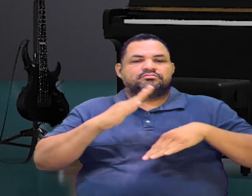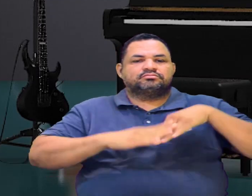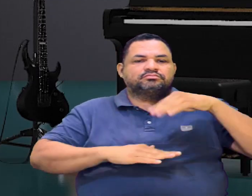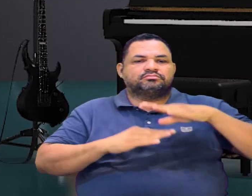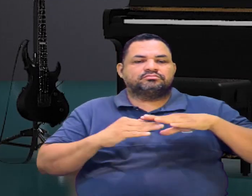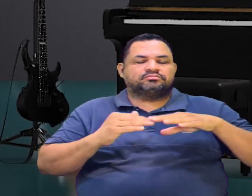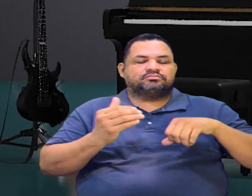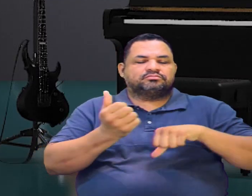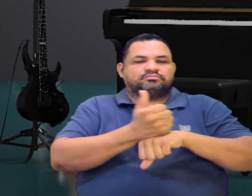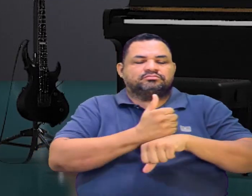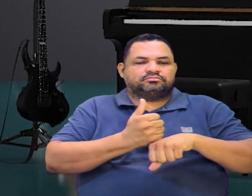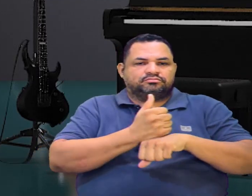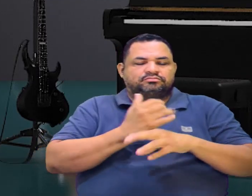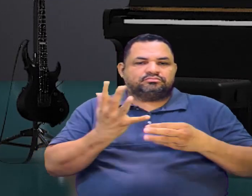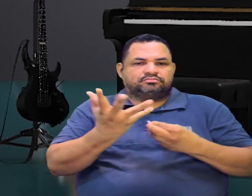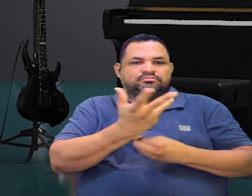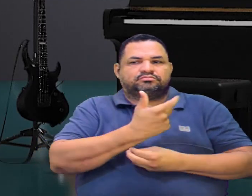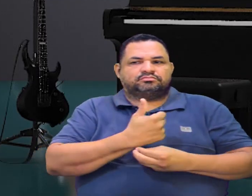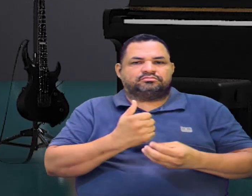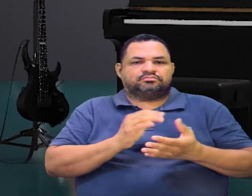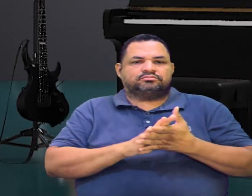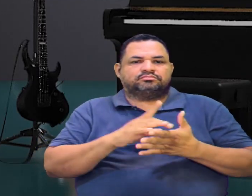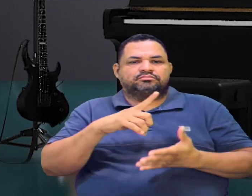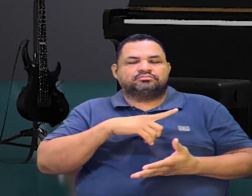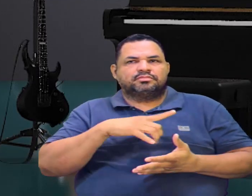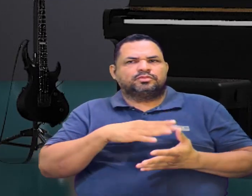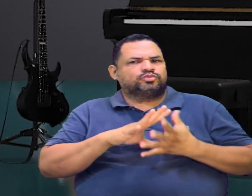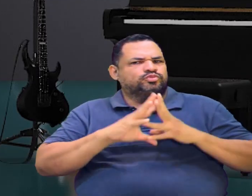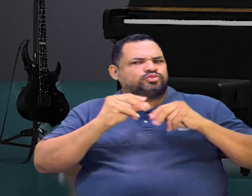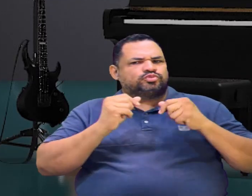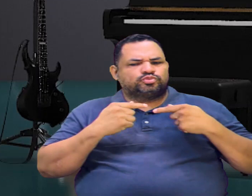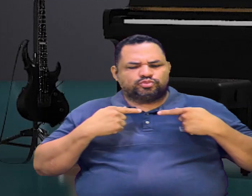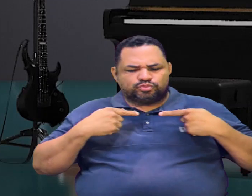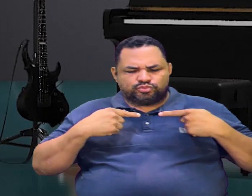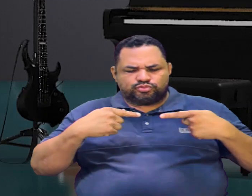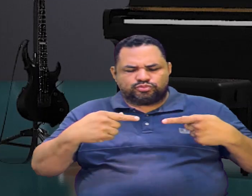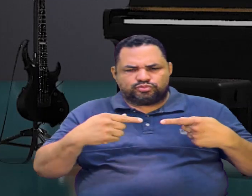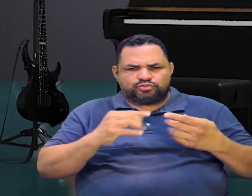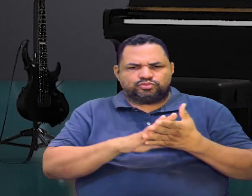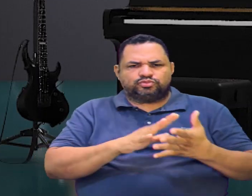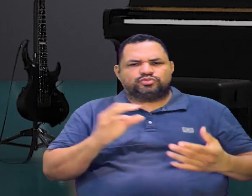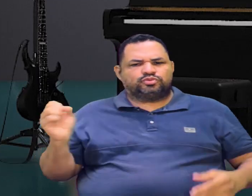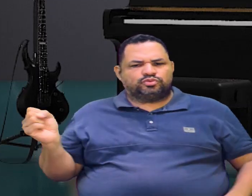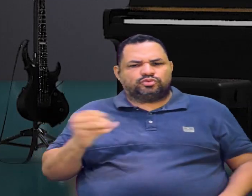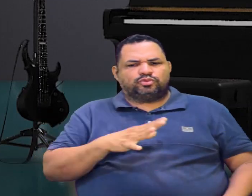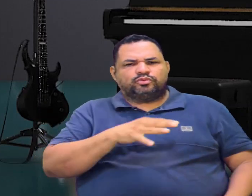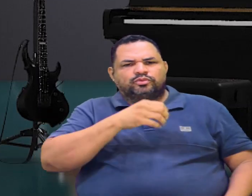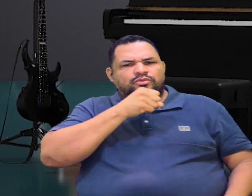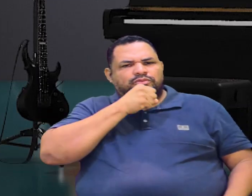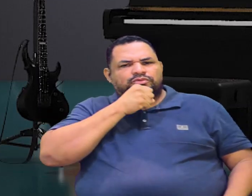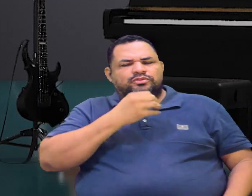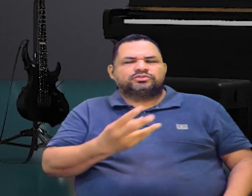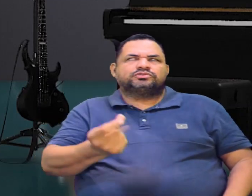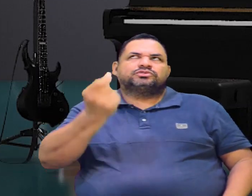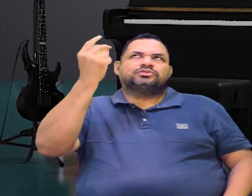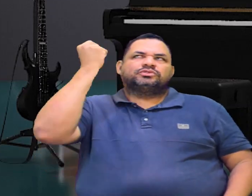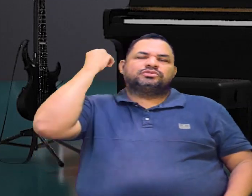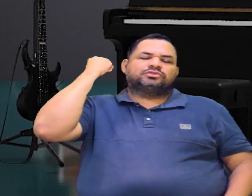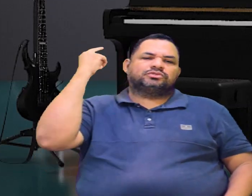artistas, todas as artes convivem o velho, o novo, a novidade e o que já existia. Ainda